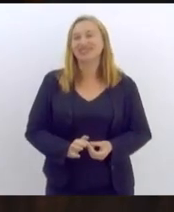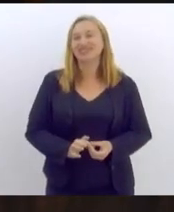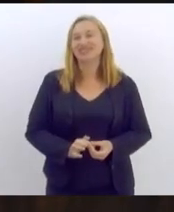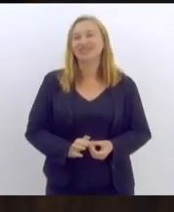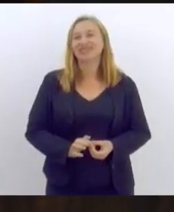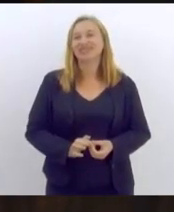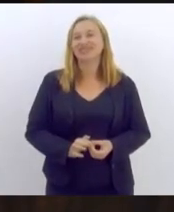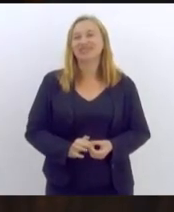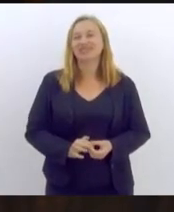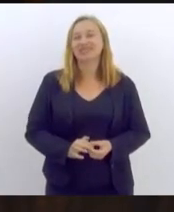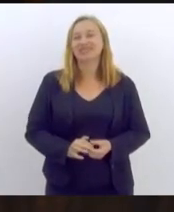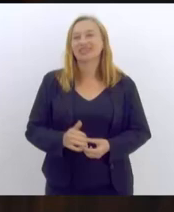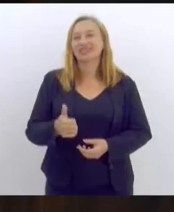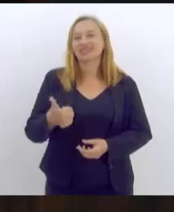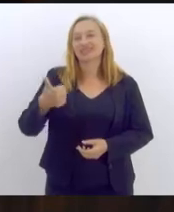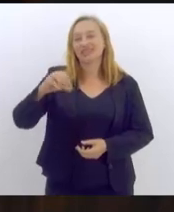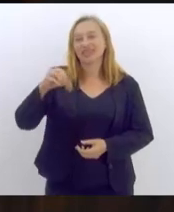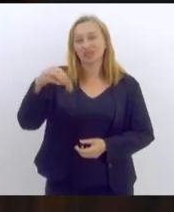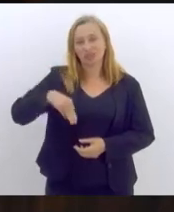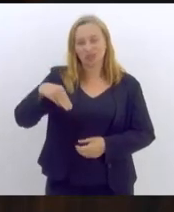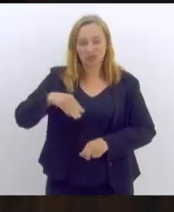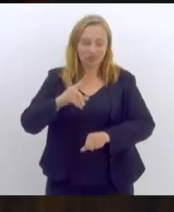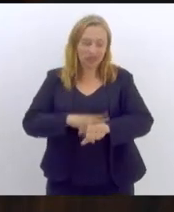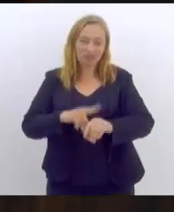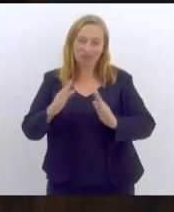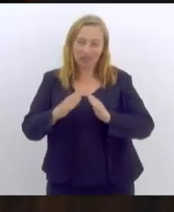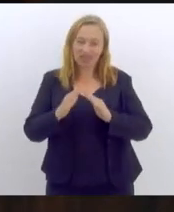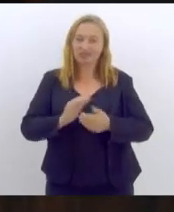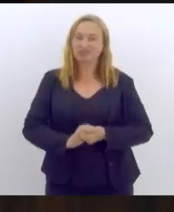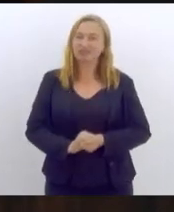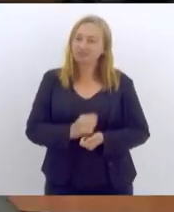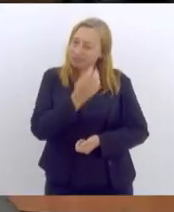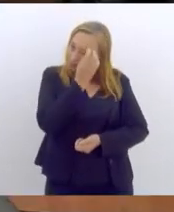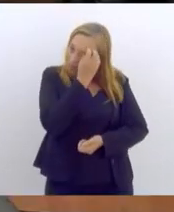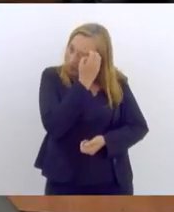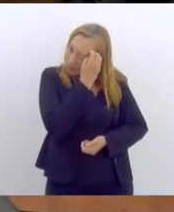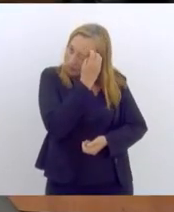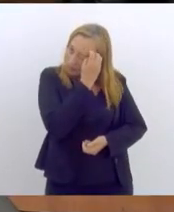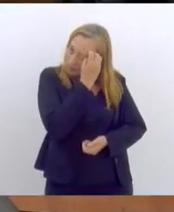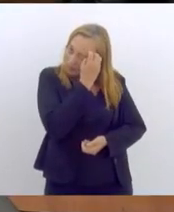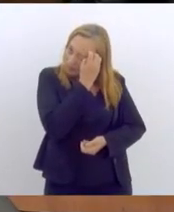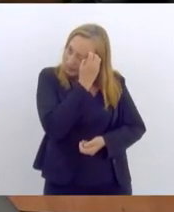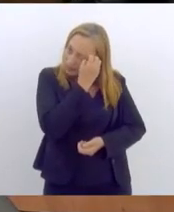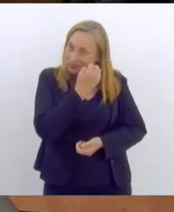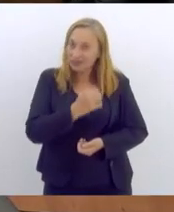Vossa Excelência dispõe de 10 minutos no tempo regimental.